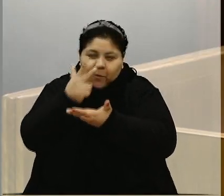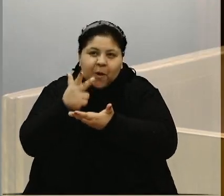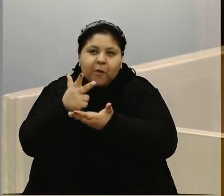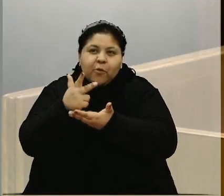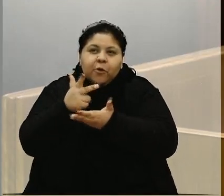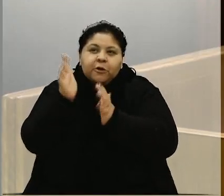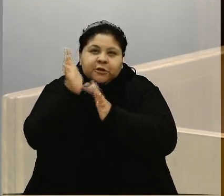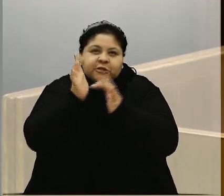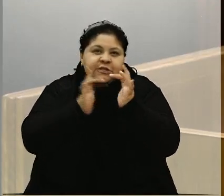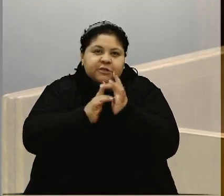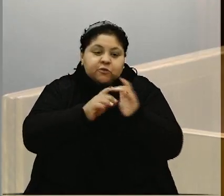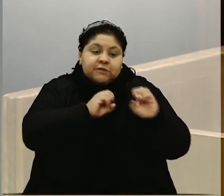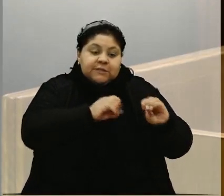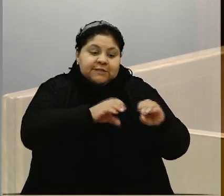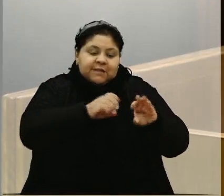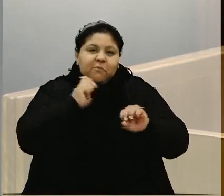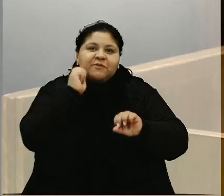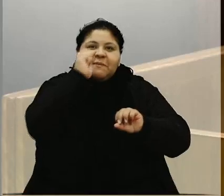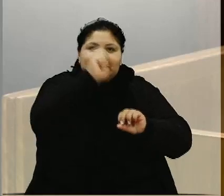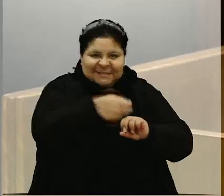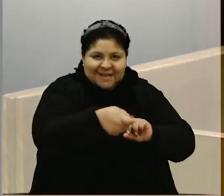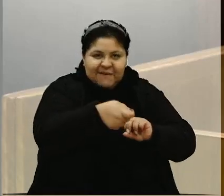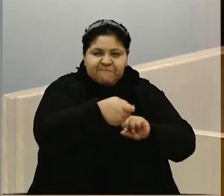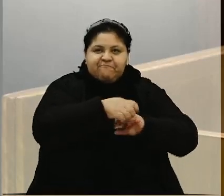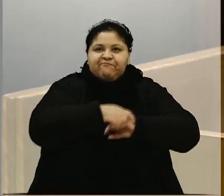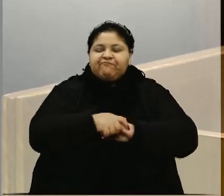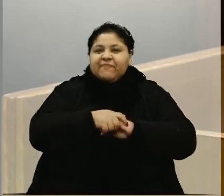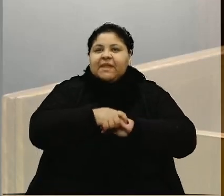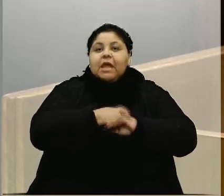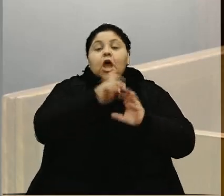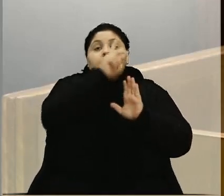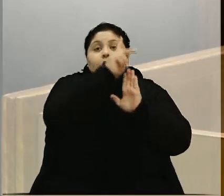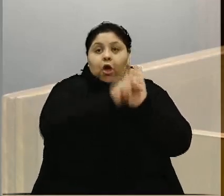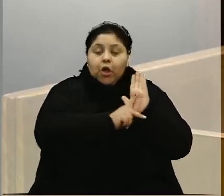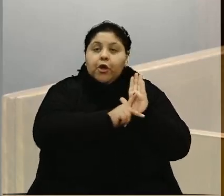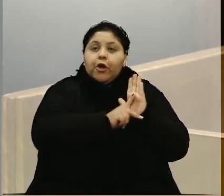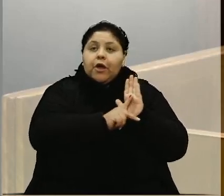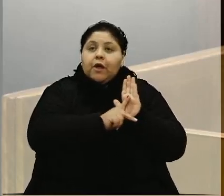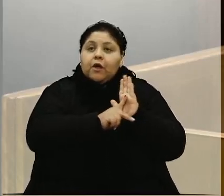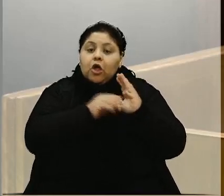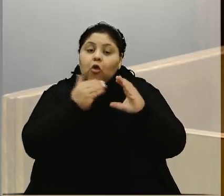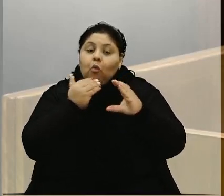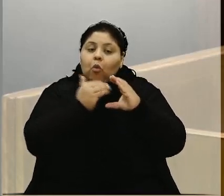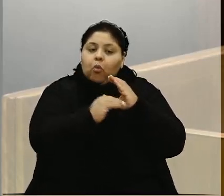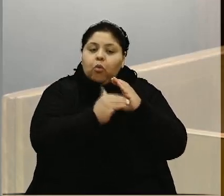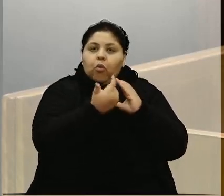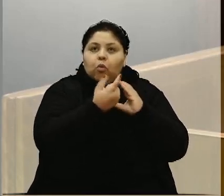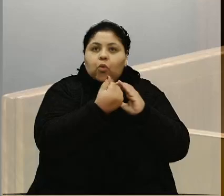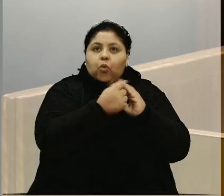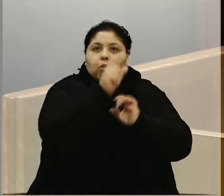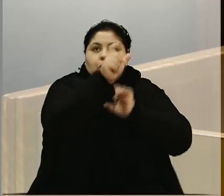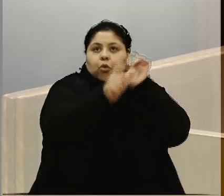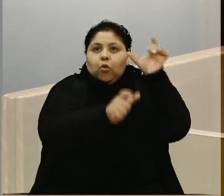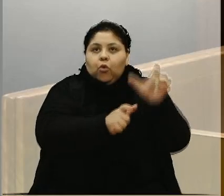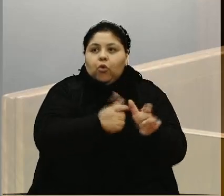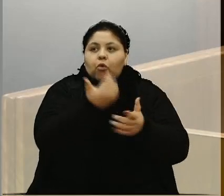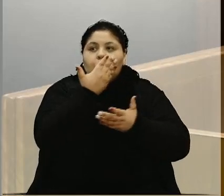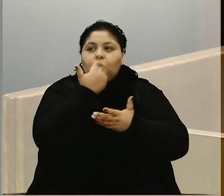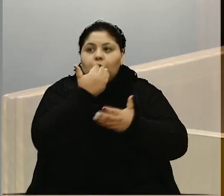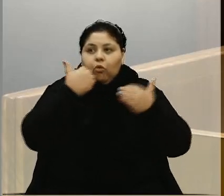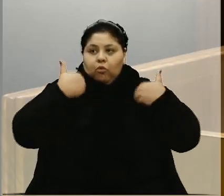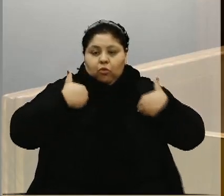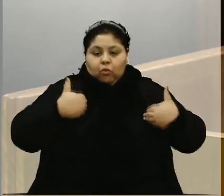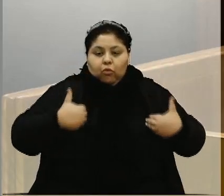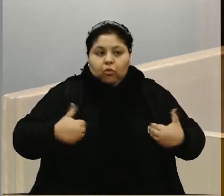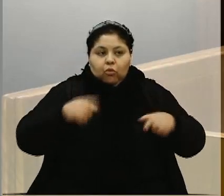pescar. O Verbo Social é um projeto que destina recursos para as pessoas, seja alimento, roupa,